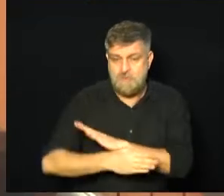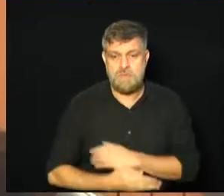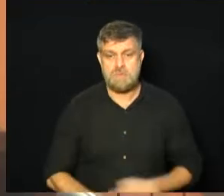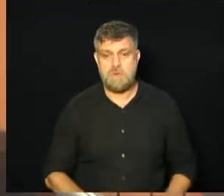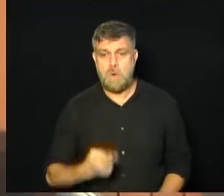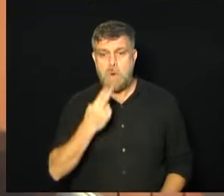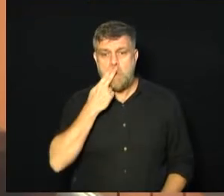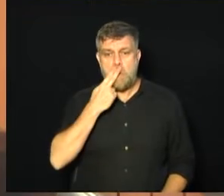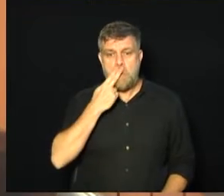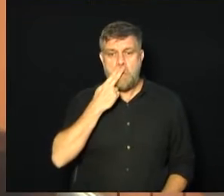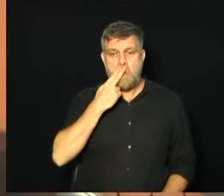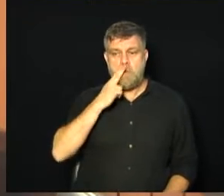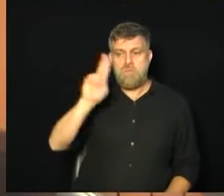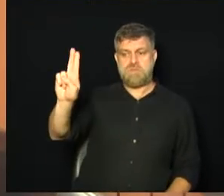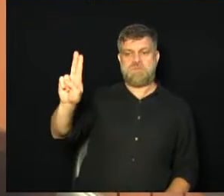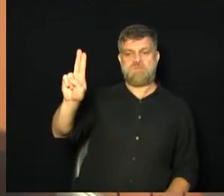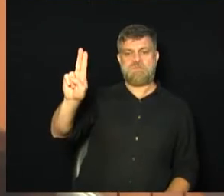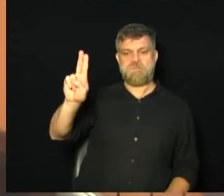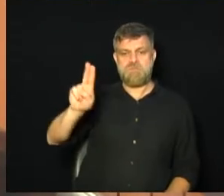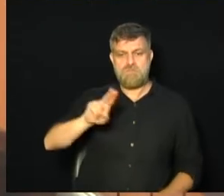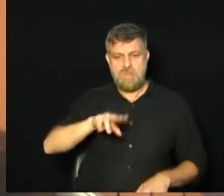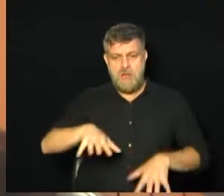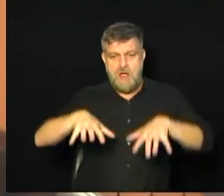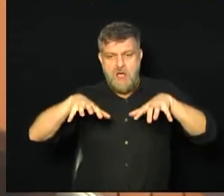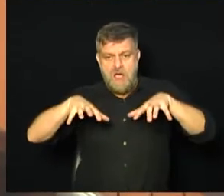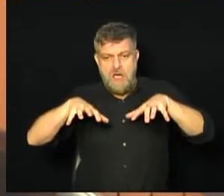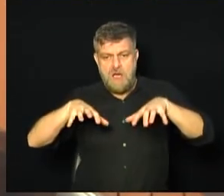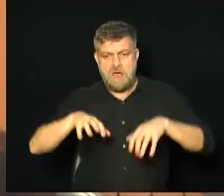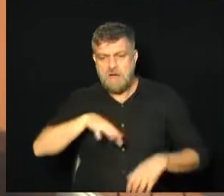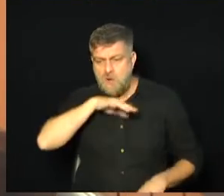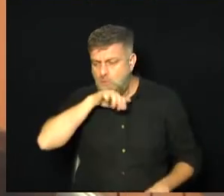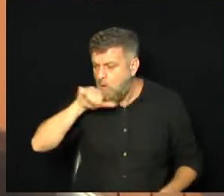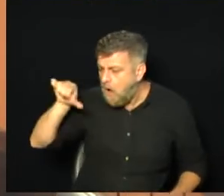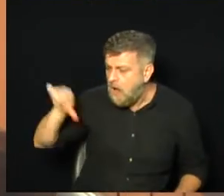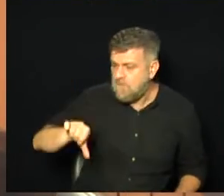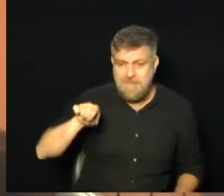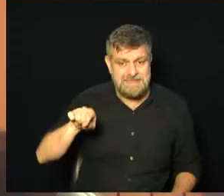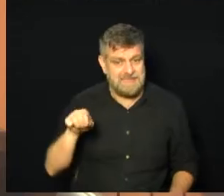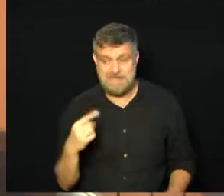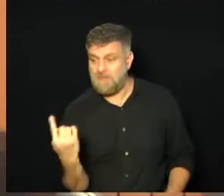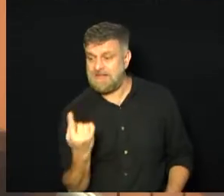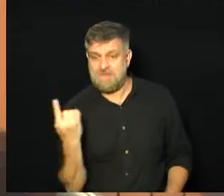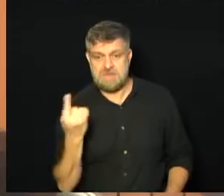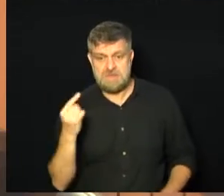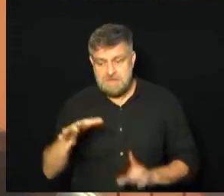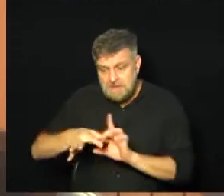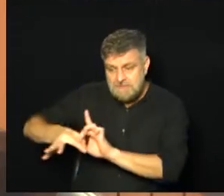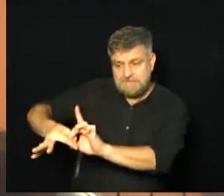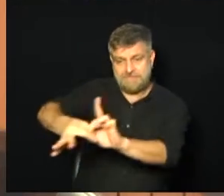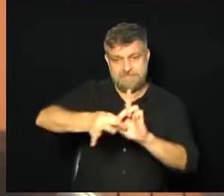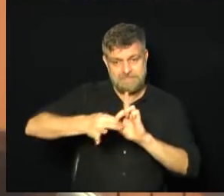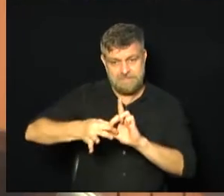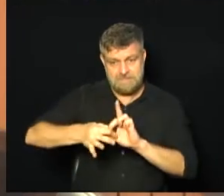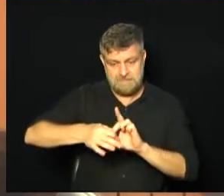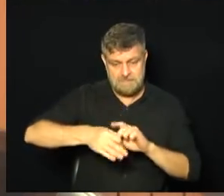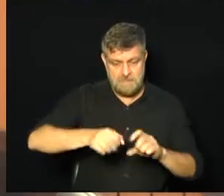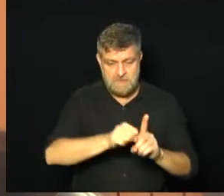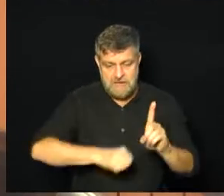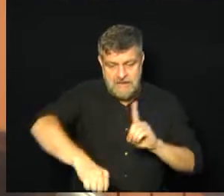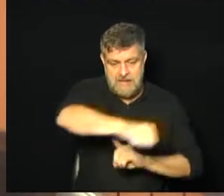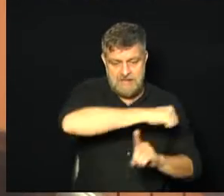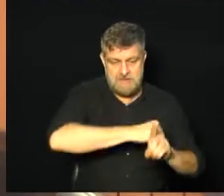um monstro, mas ele não estava sozinho. Então, o que me dá medo na sociedade brasileira é